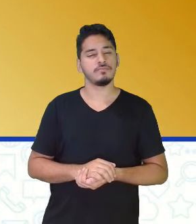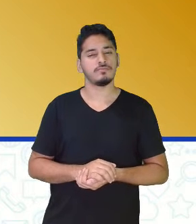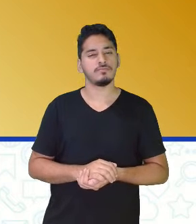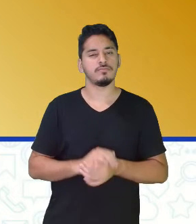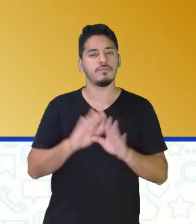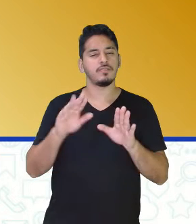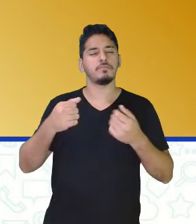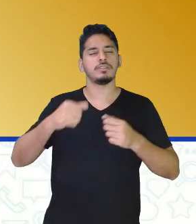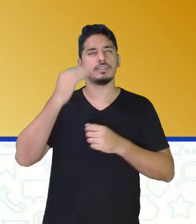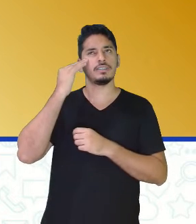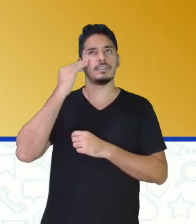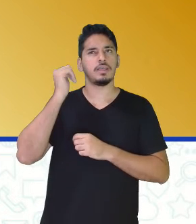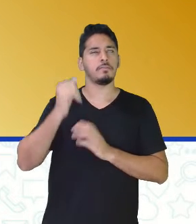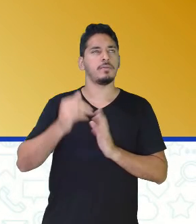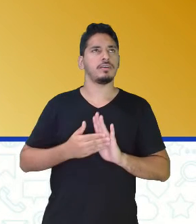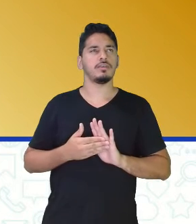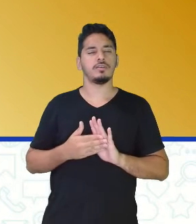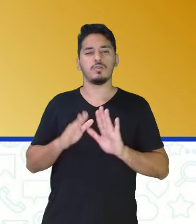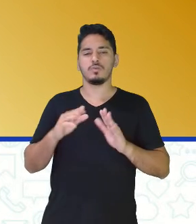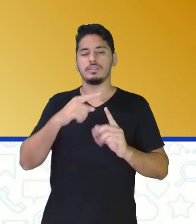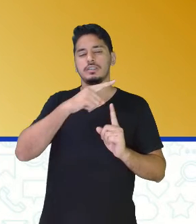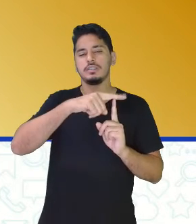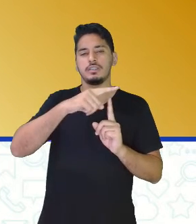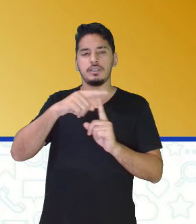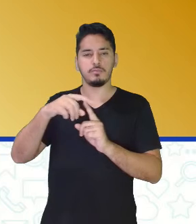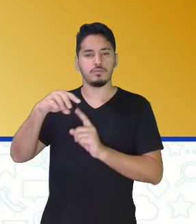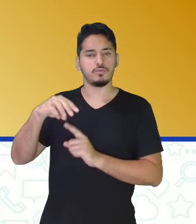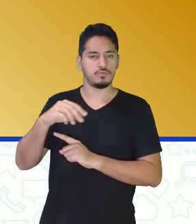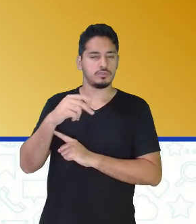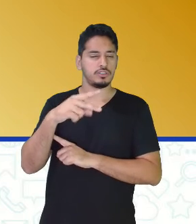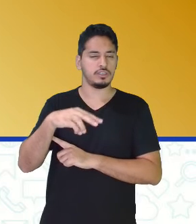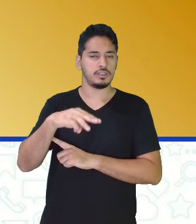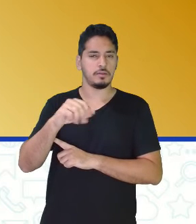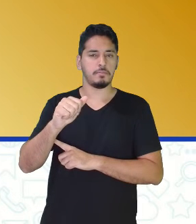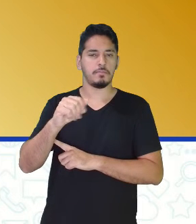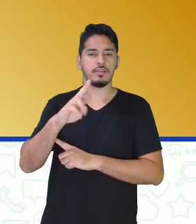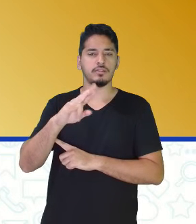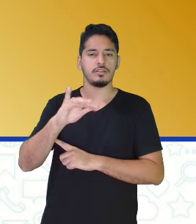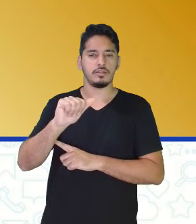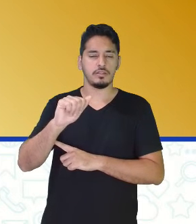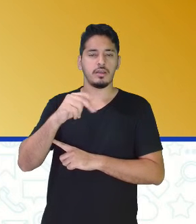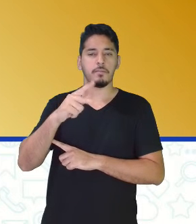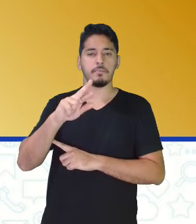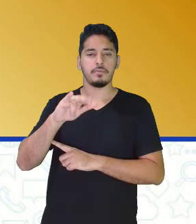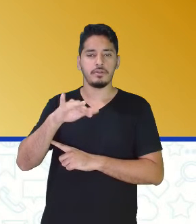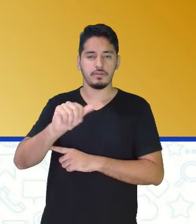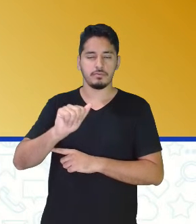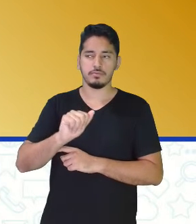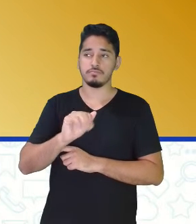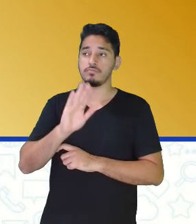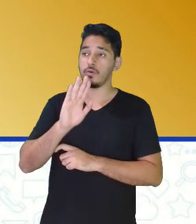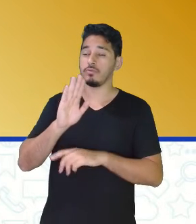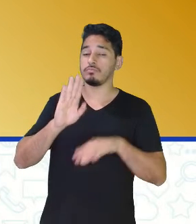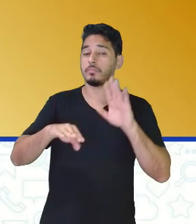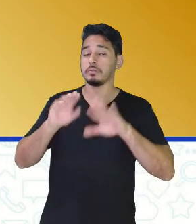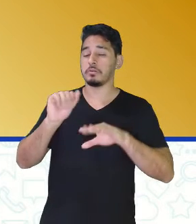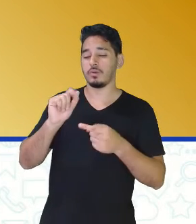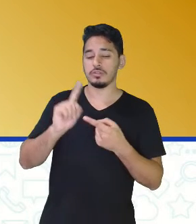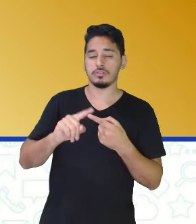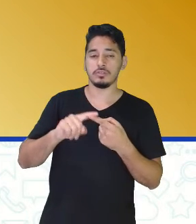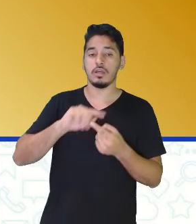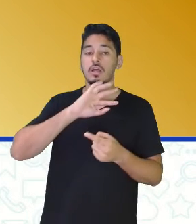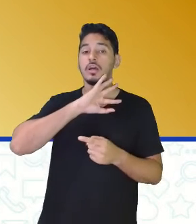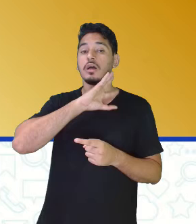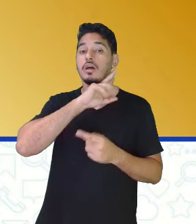A gente tem que saber primeiro os tipos de matéria-prima. Então, de acordo com a origem, a matéria-prima pode ser de